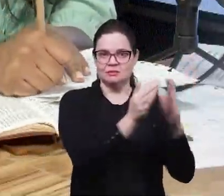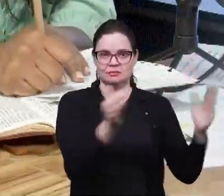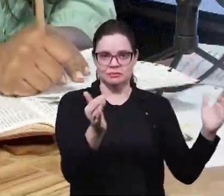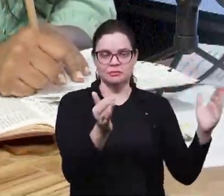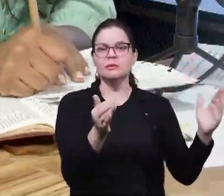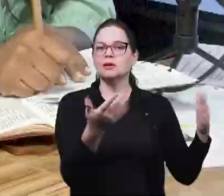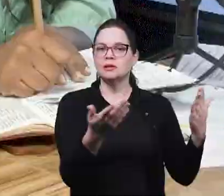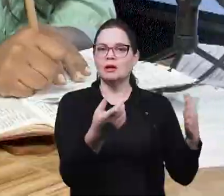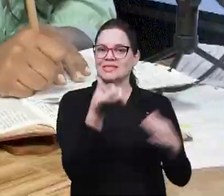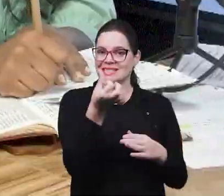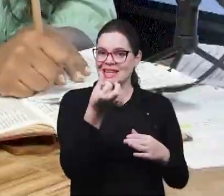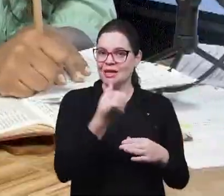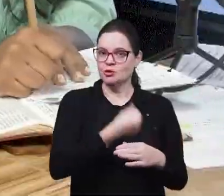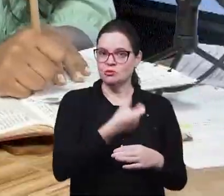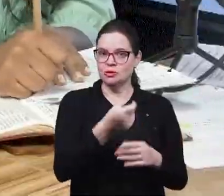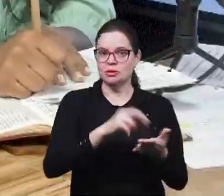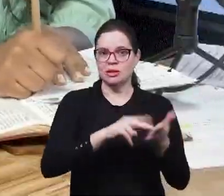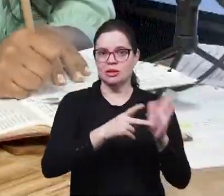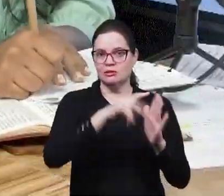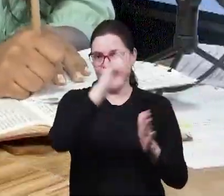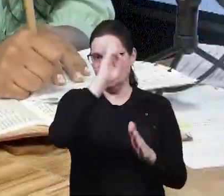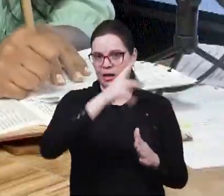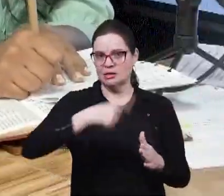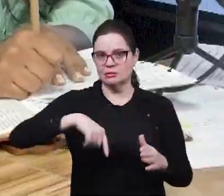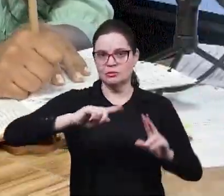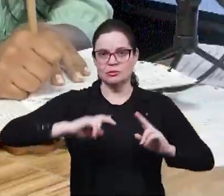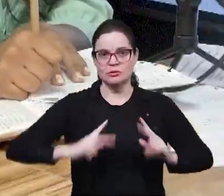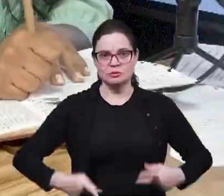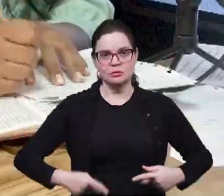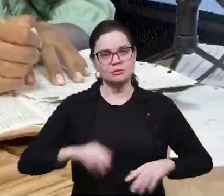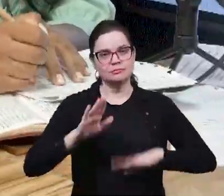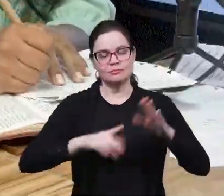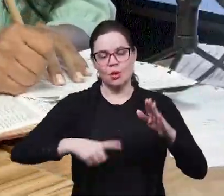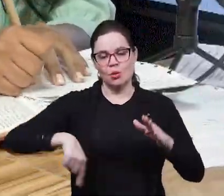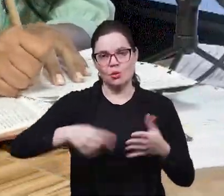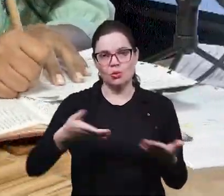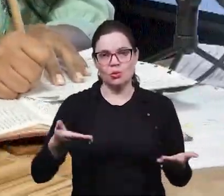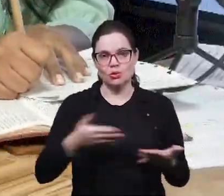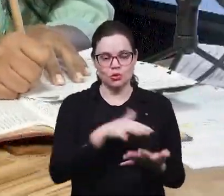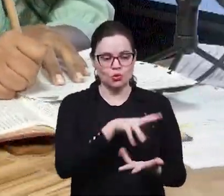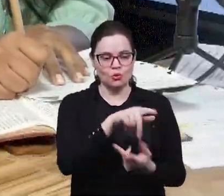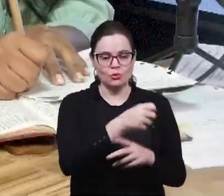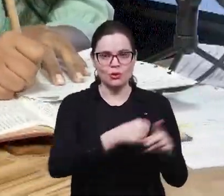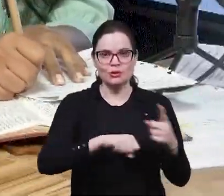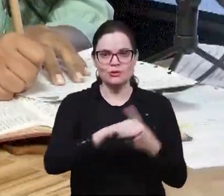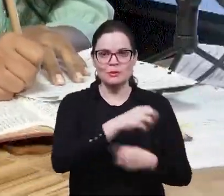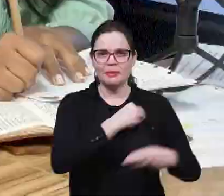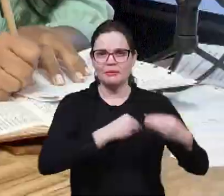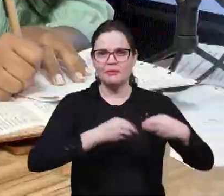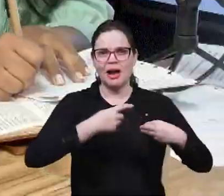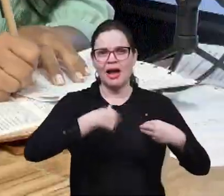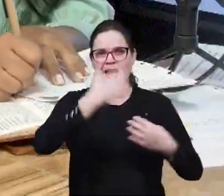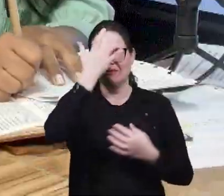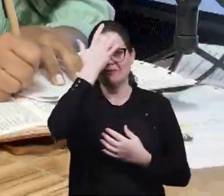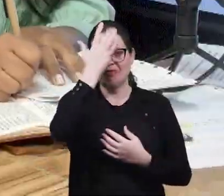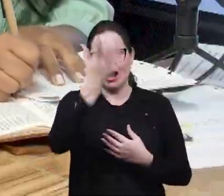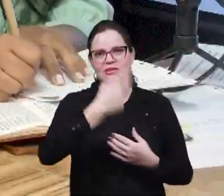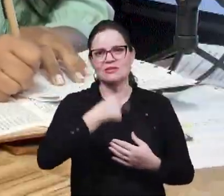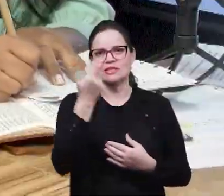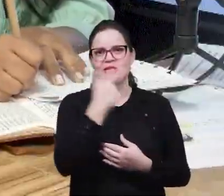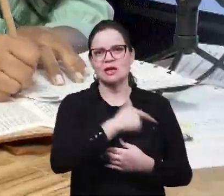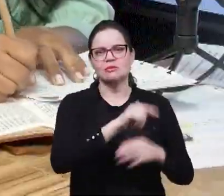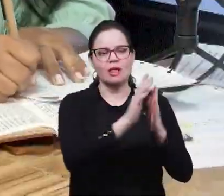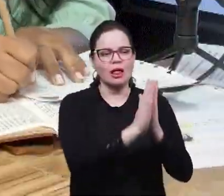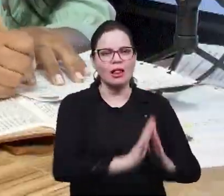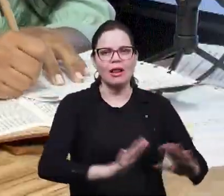o homem, sobre a razão humana. Então, assim, muitas vezes, no mundo de hoje, é muito fácil se prostrar diante da estátua, porque